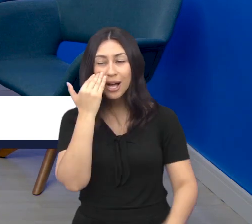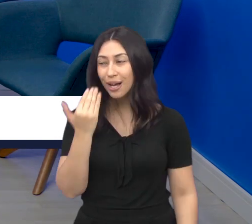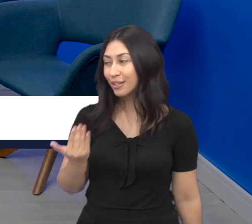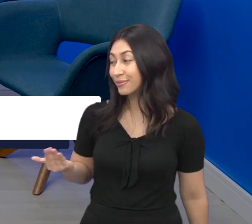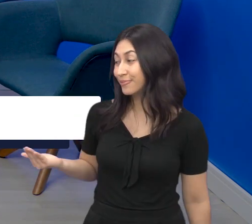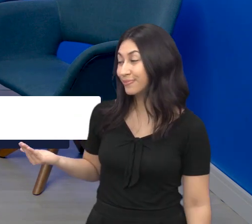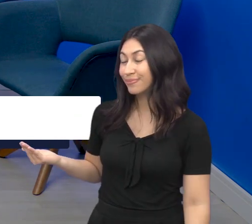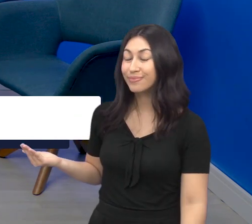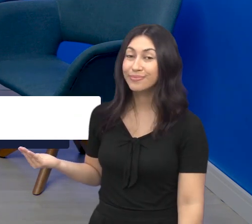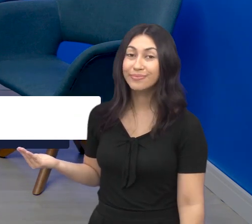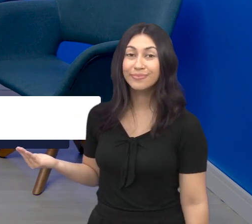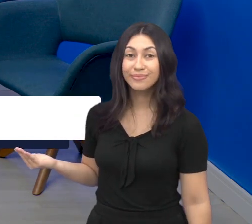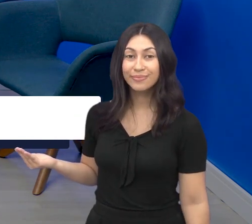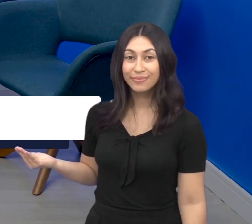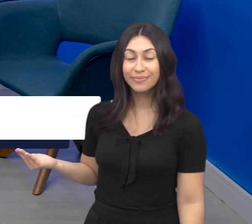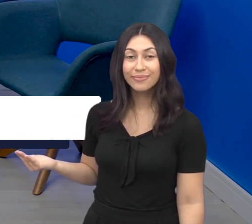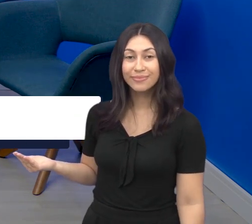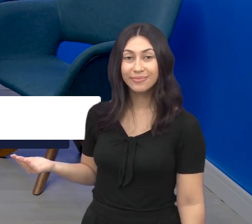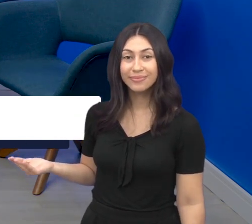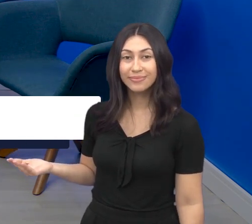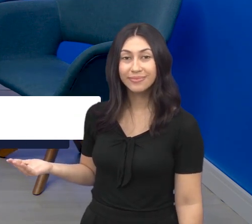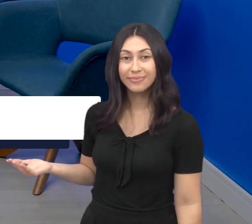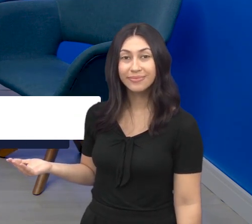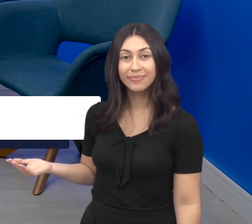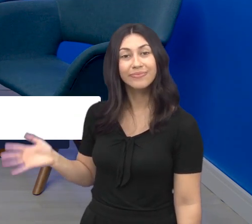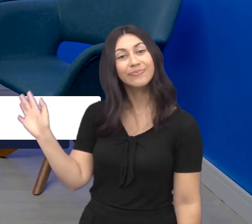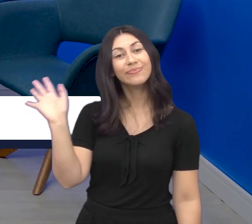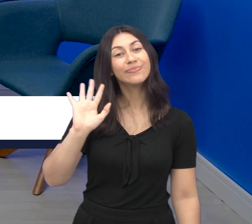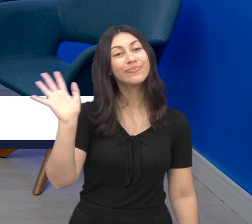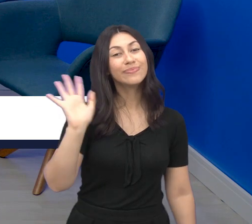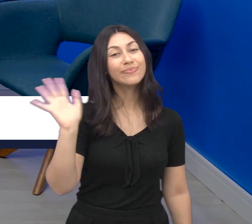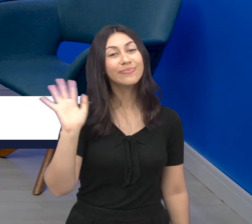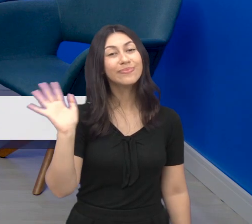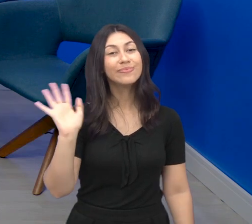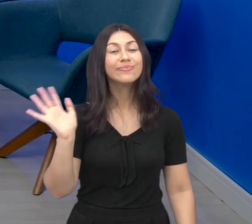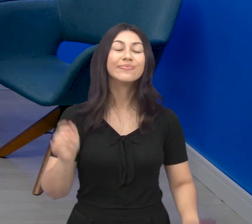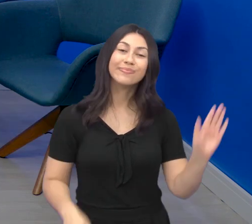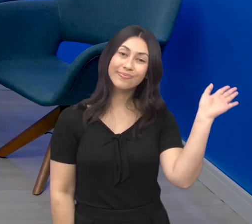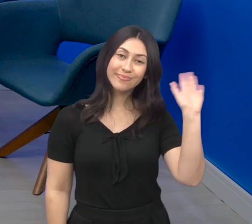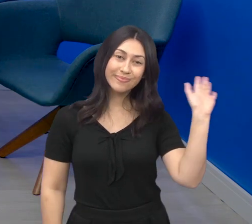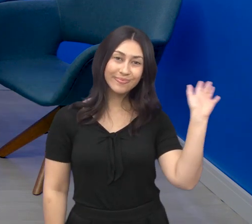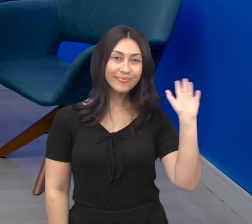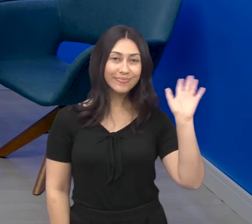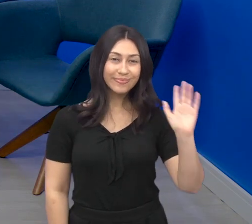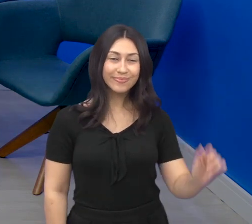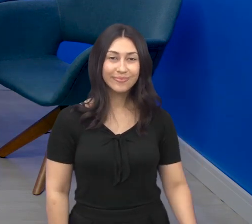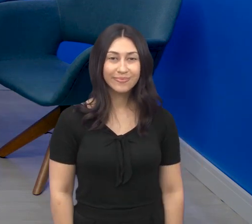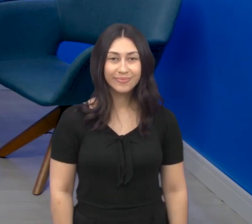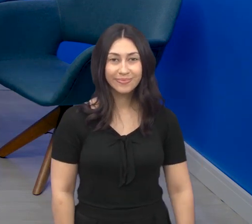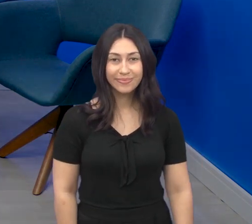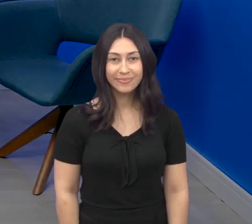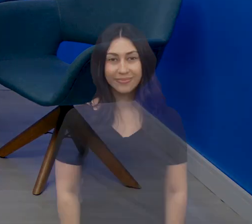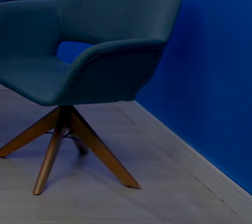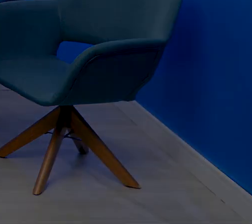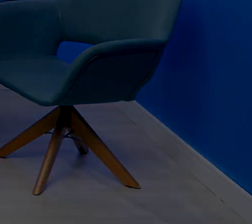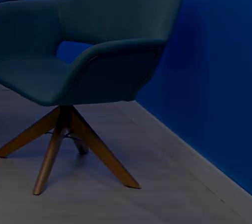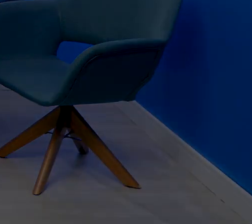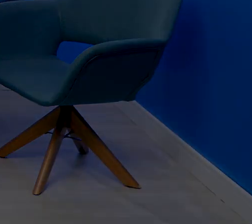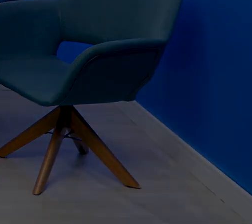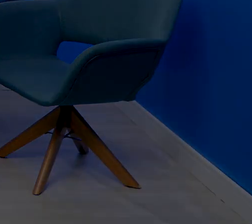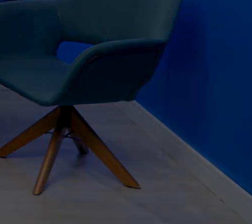canal no YouTube, youtube.com/TV Câmara SJC. Até mais, pessoal! Tchau, tchau!